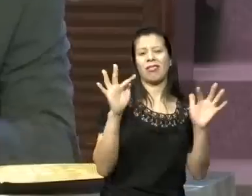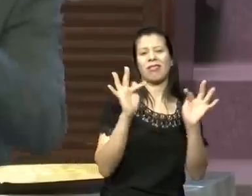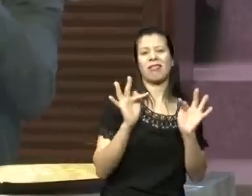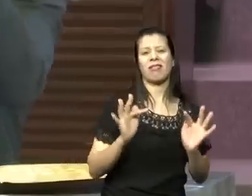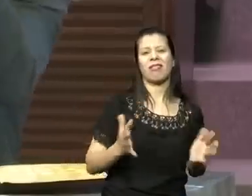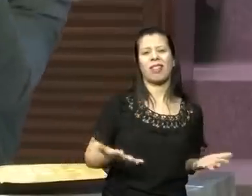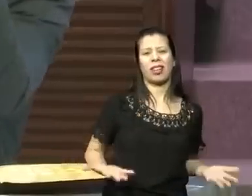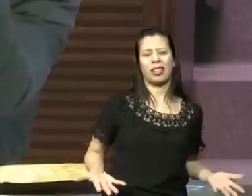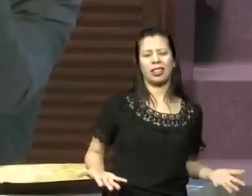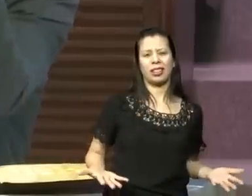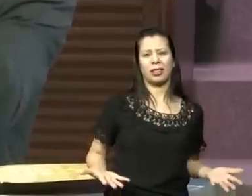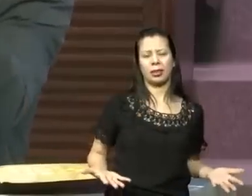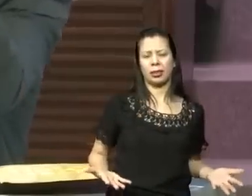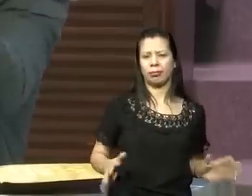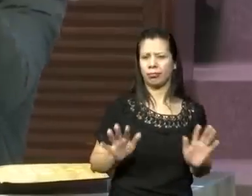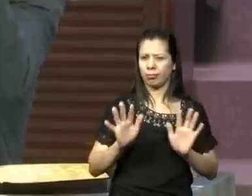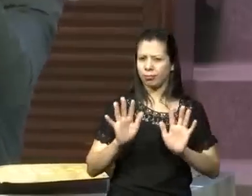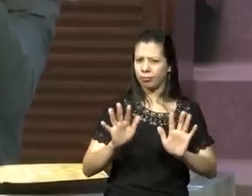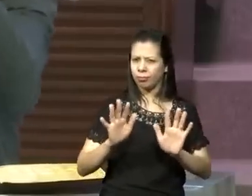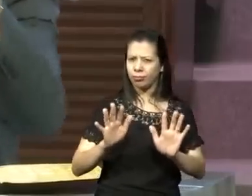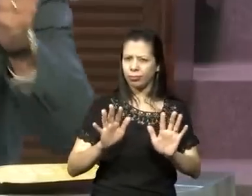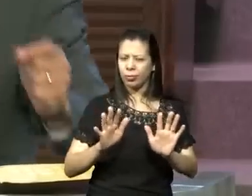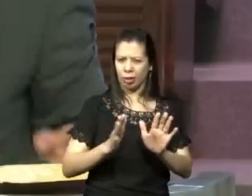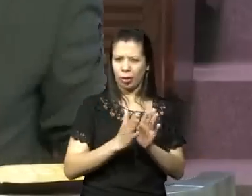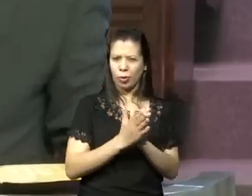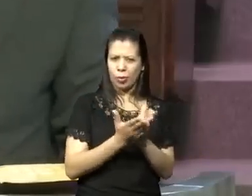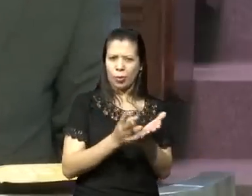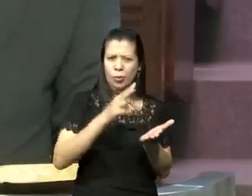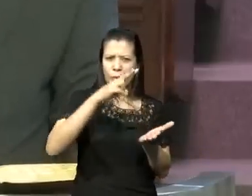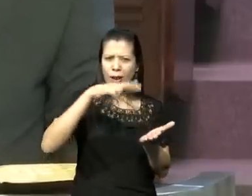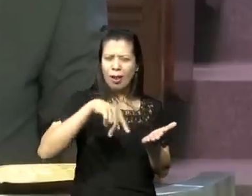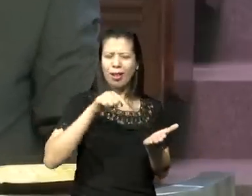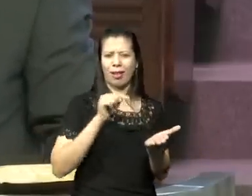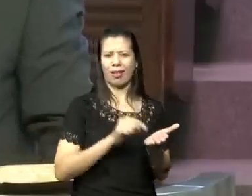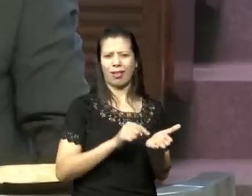ali olha ali olha a que ponto chega uma pessoa